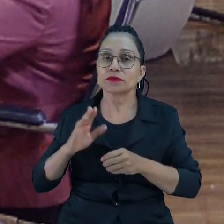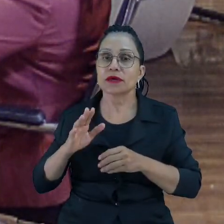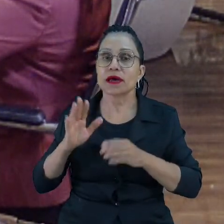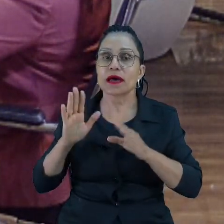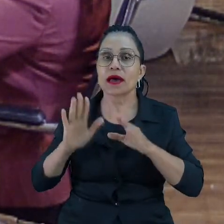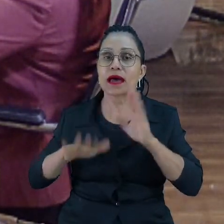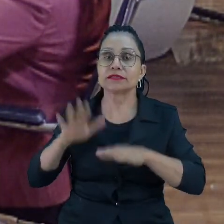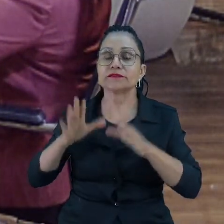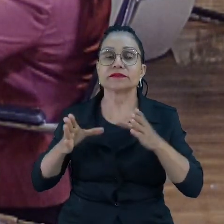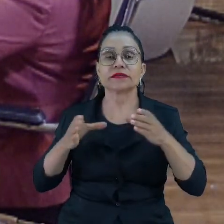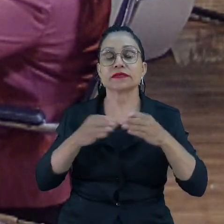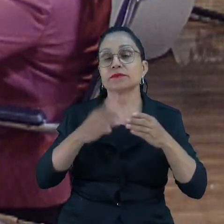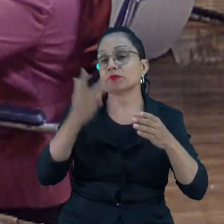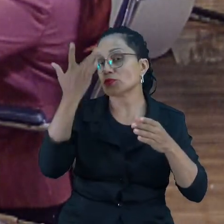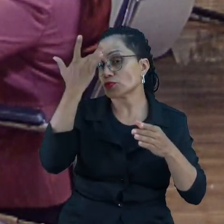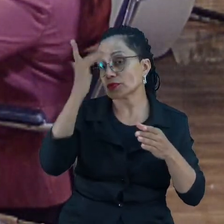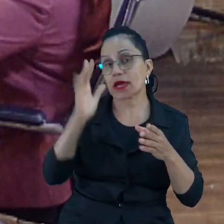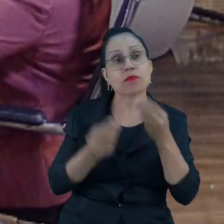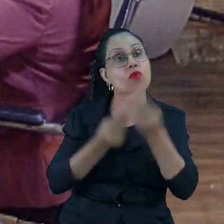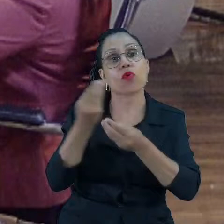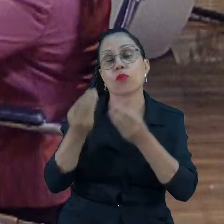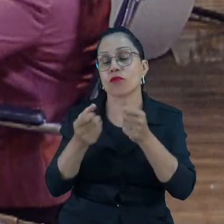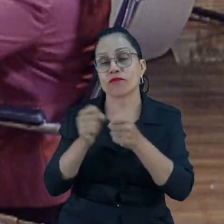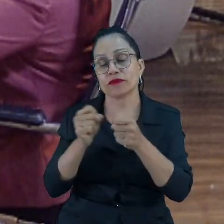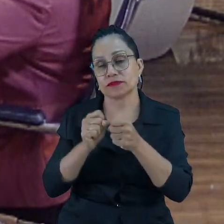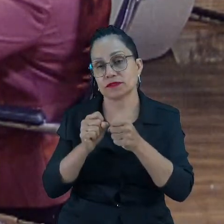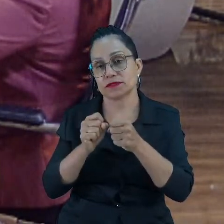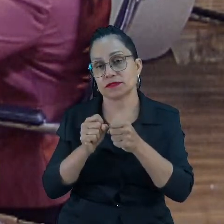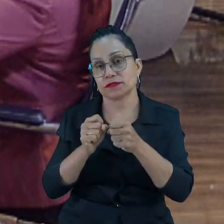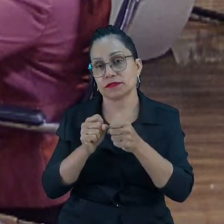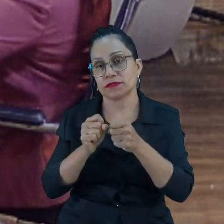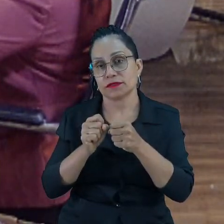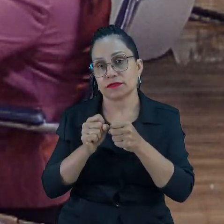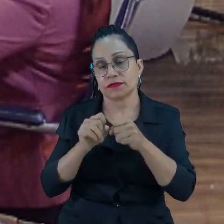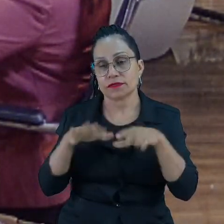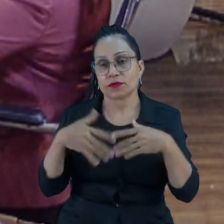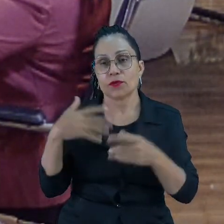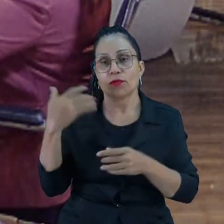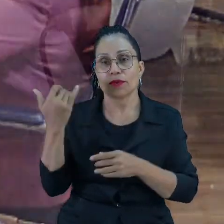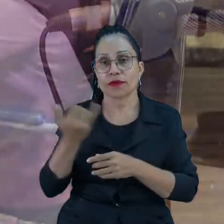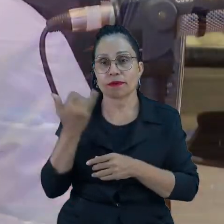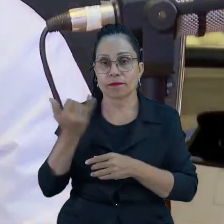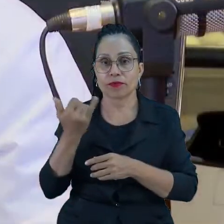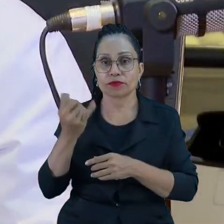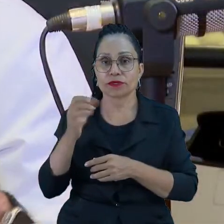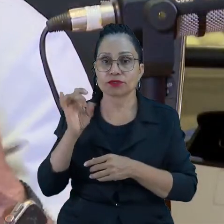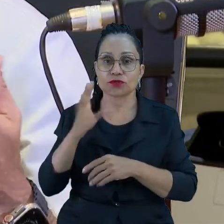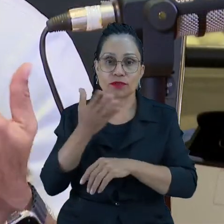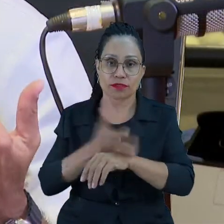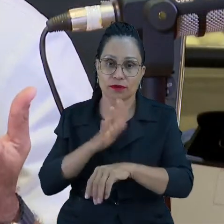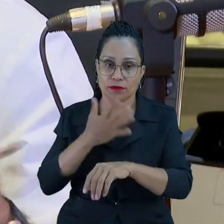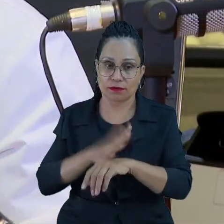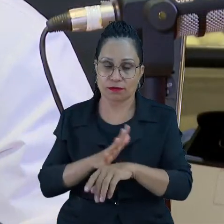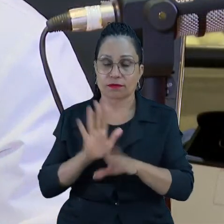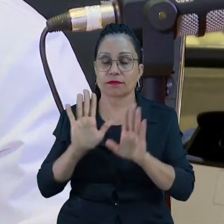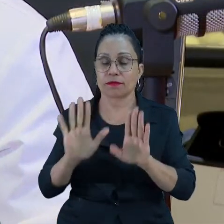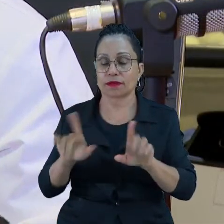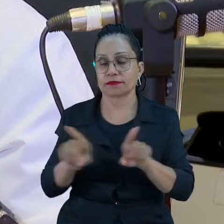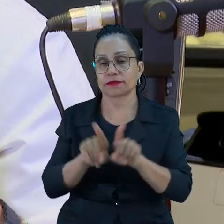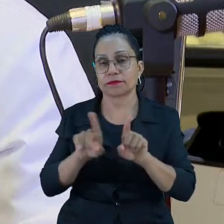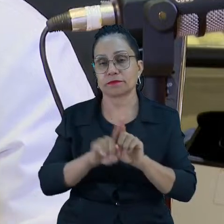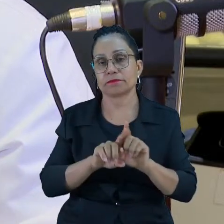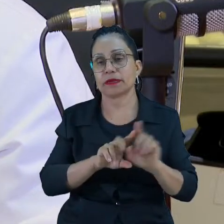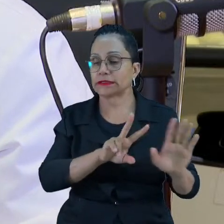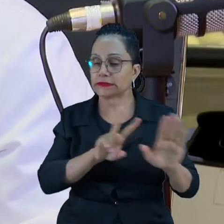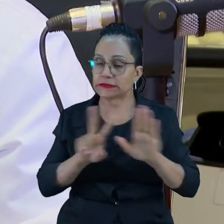sabe agir numa situação dessa. Então, isso é muito importante. Então, não é só dar o treinamento, é a gente trazer isso semanalmente